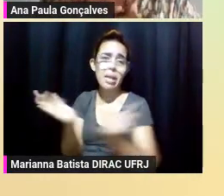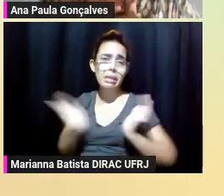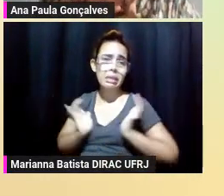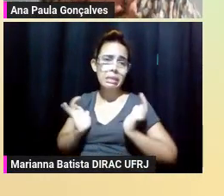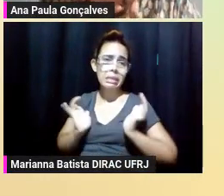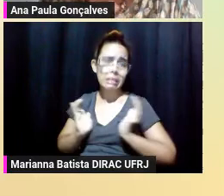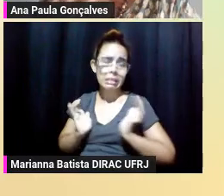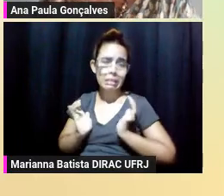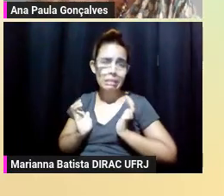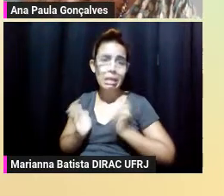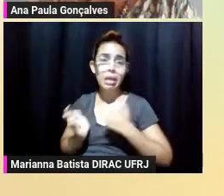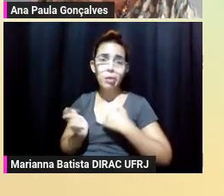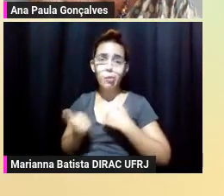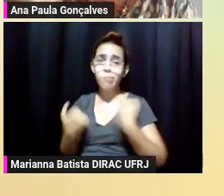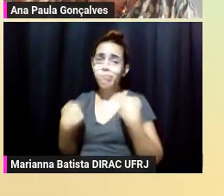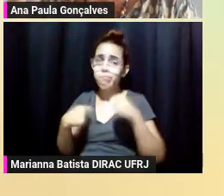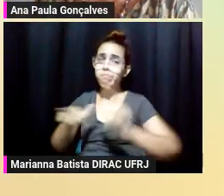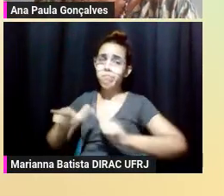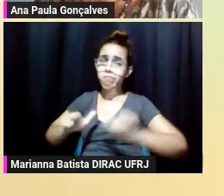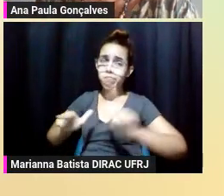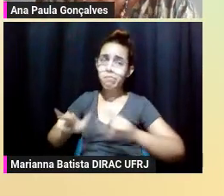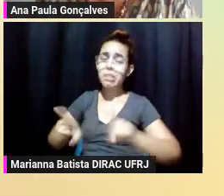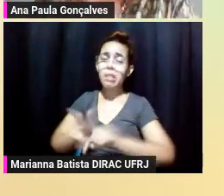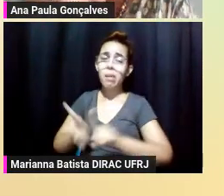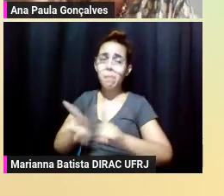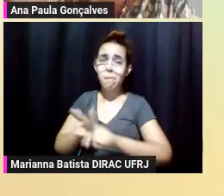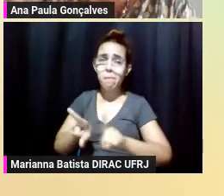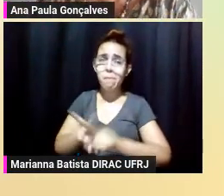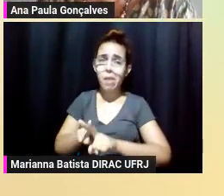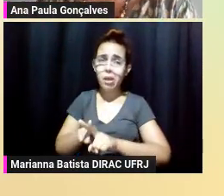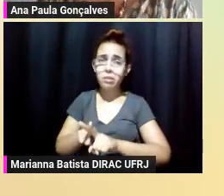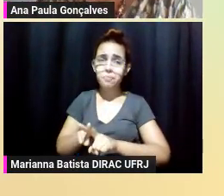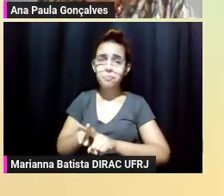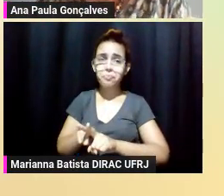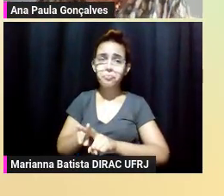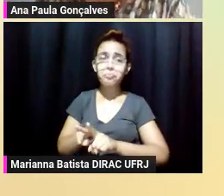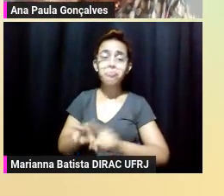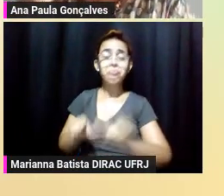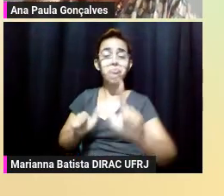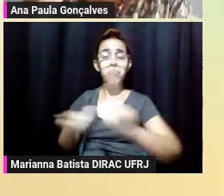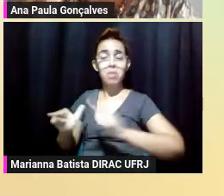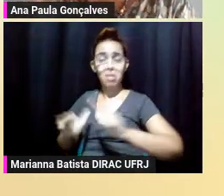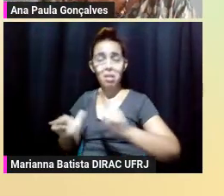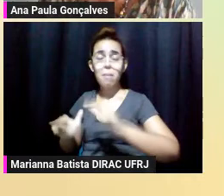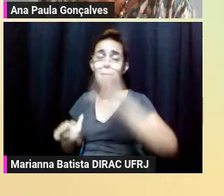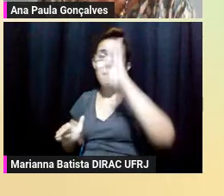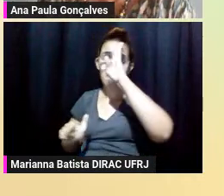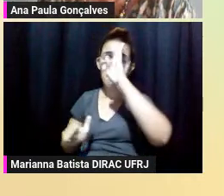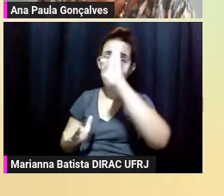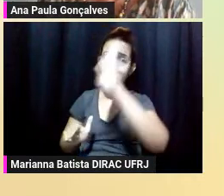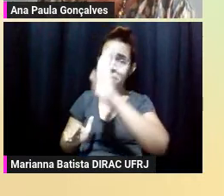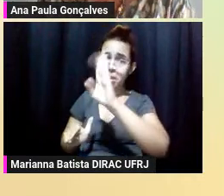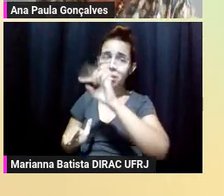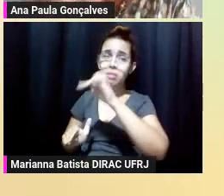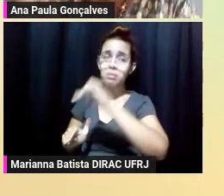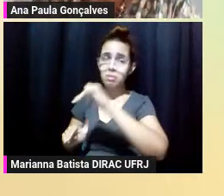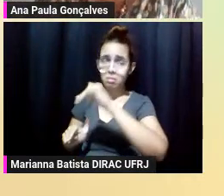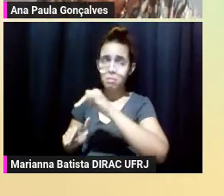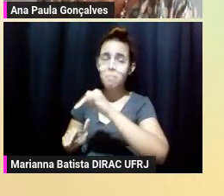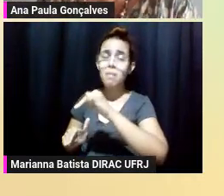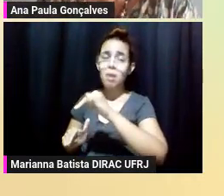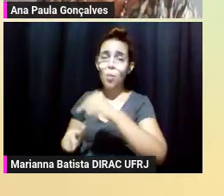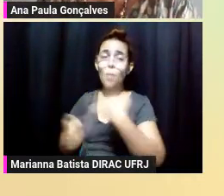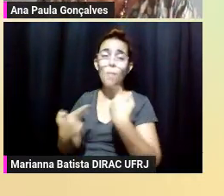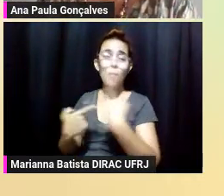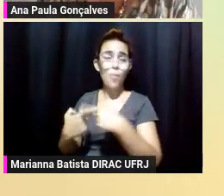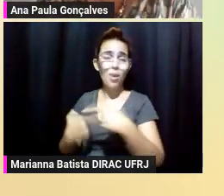era eu. Então, a prioridade sempre foi o trabalho, sempre foi manter, né? Sempre foi aquilo que as pessoas chamam de arrimo de família. Essa sempre